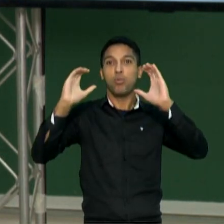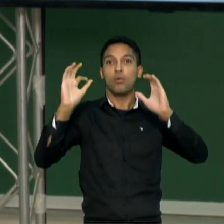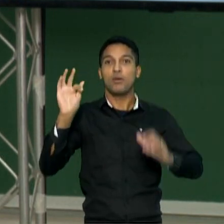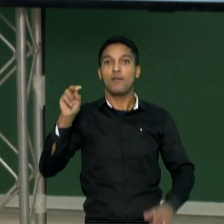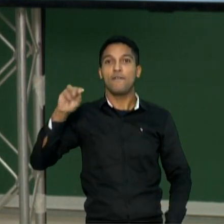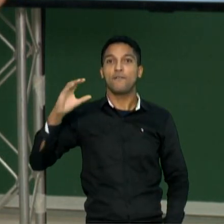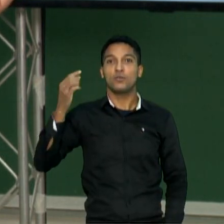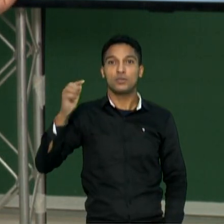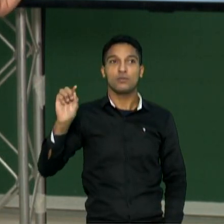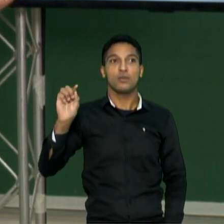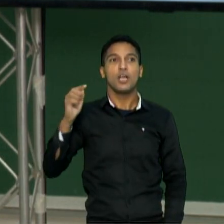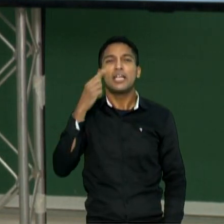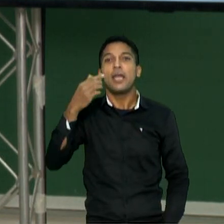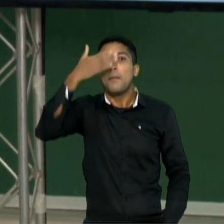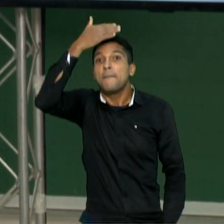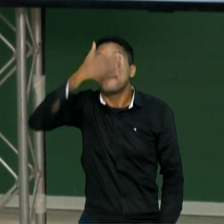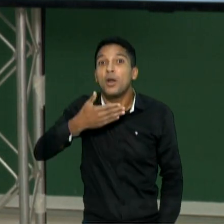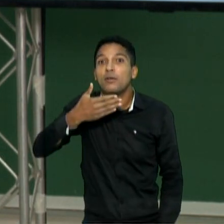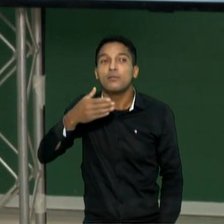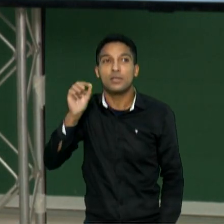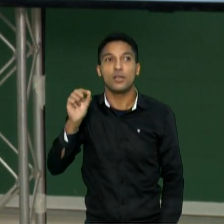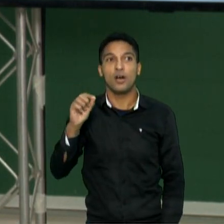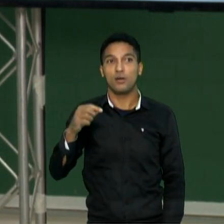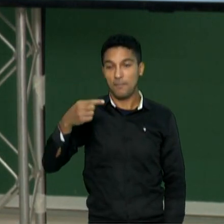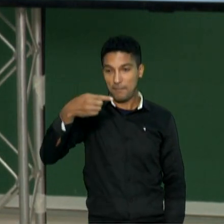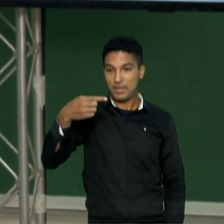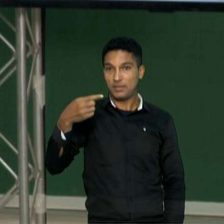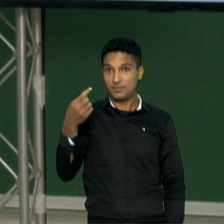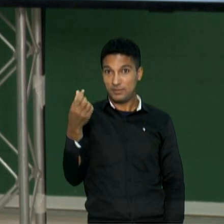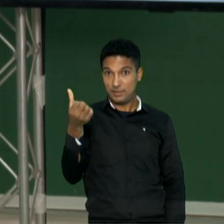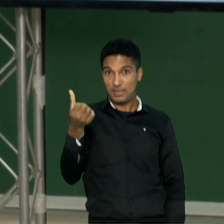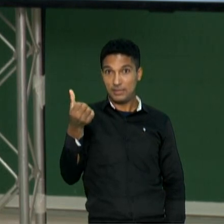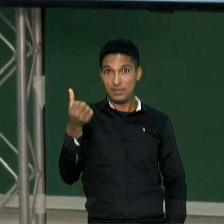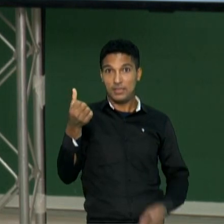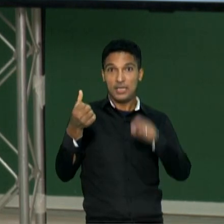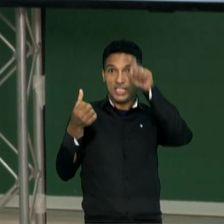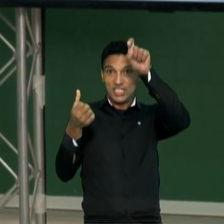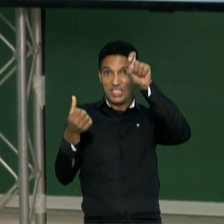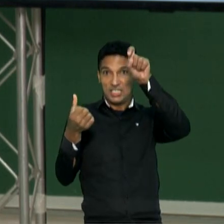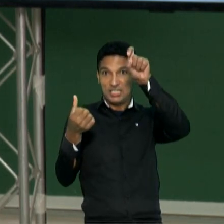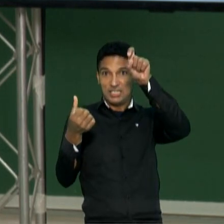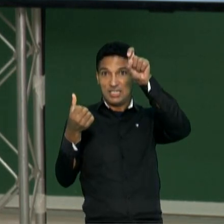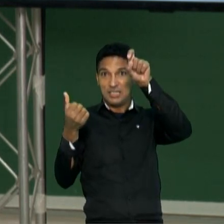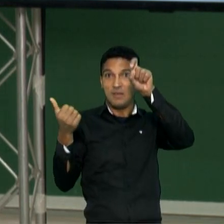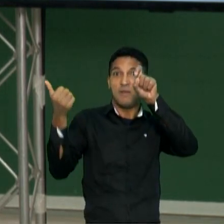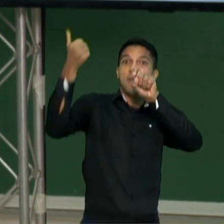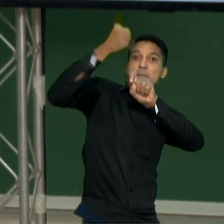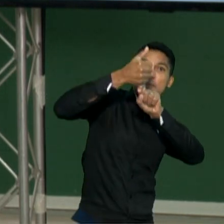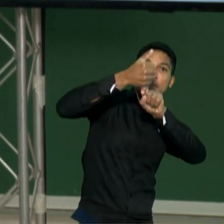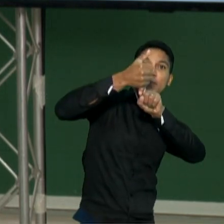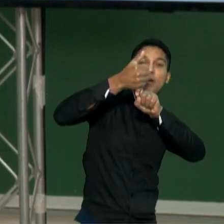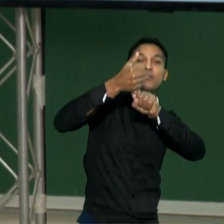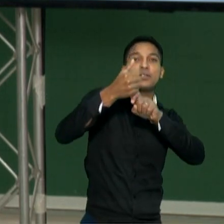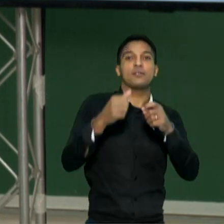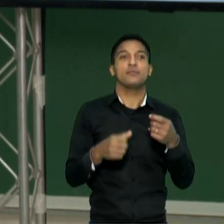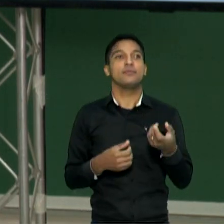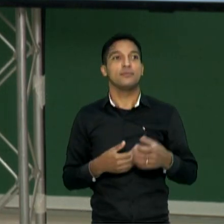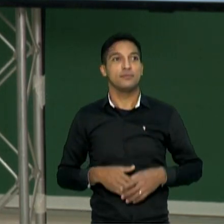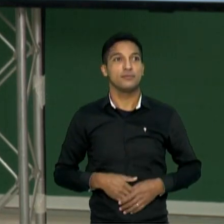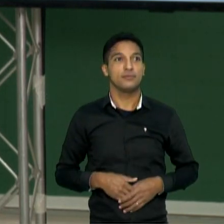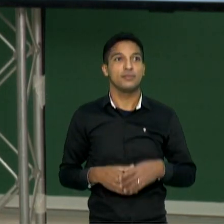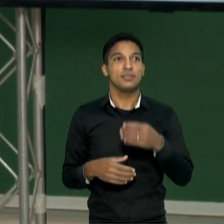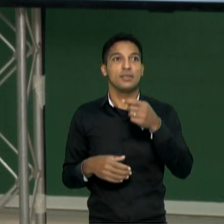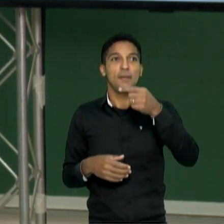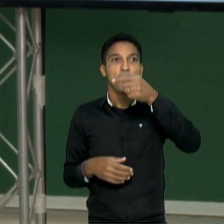aqui no x. Substituindo menos 6 no x, vai ficar 6 multiplicado por menos 6. E 6 multiplicado por menos 6 dá